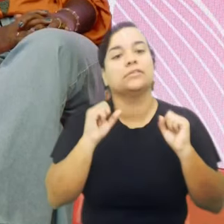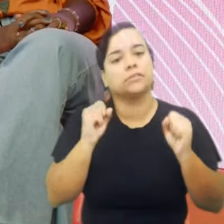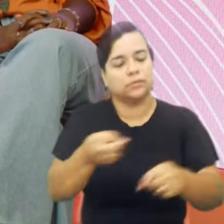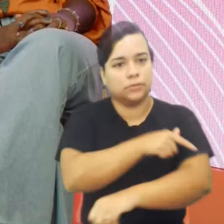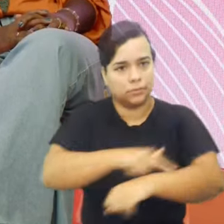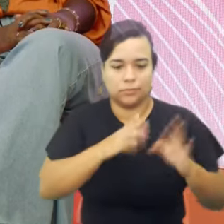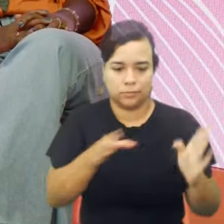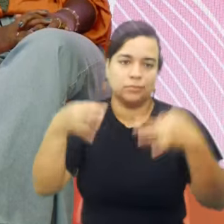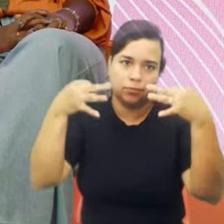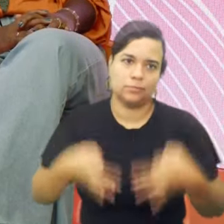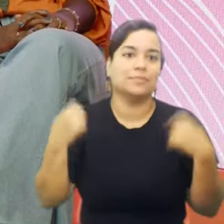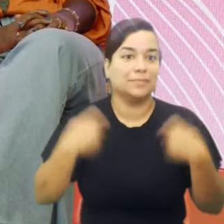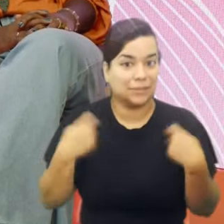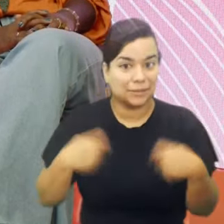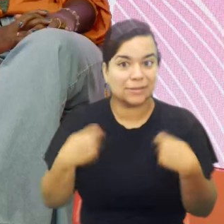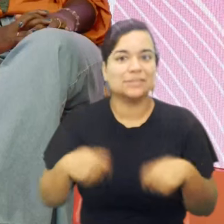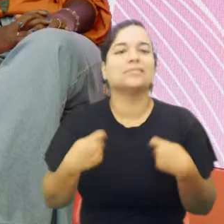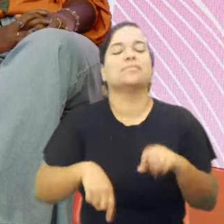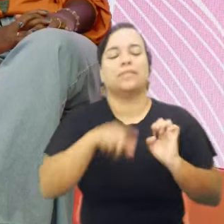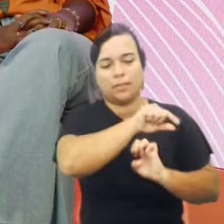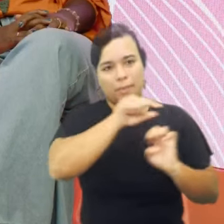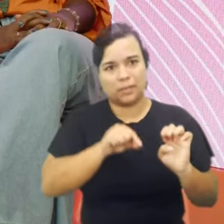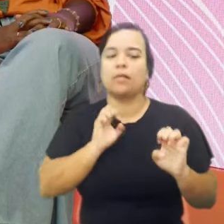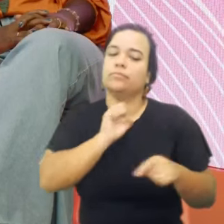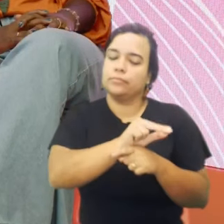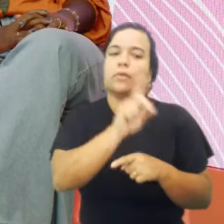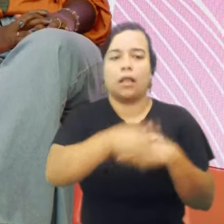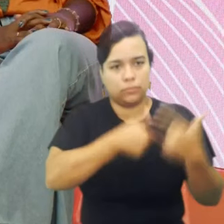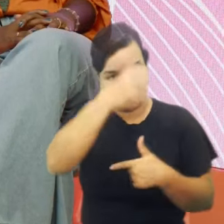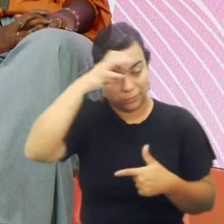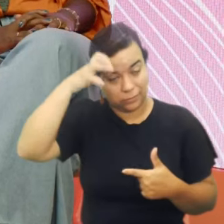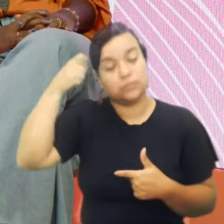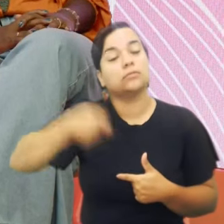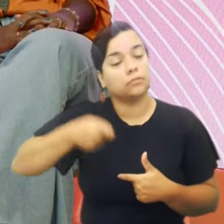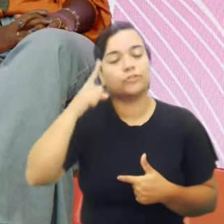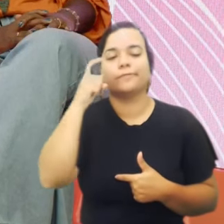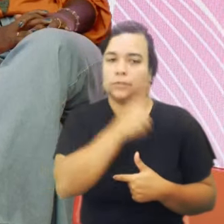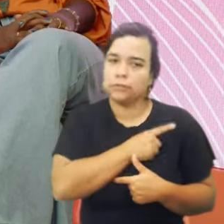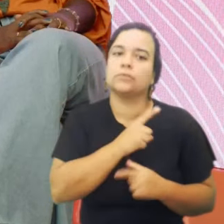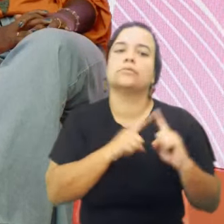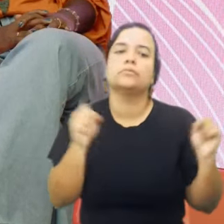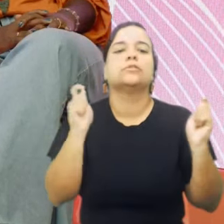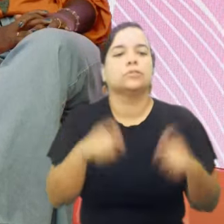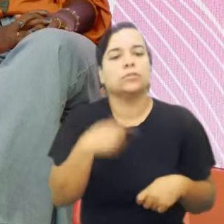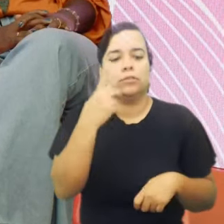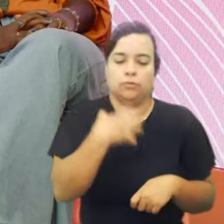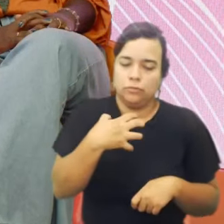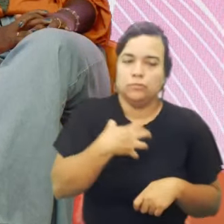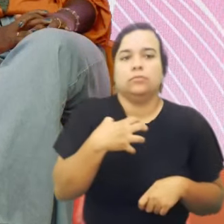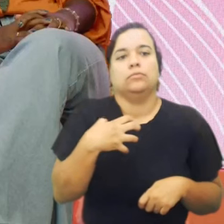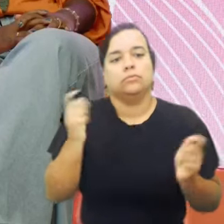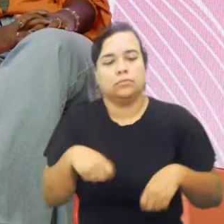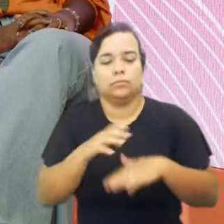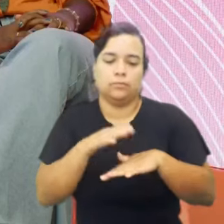esforço. Empreender é trabalhar bastante, é trabalhar duro, com essa possibilidade de fazer do seu jeito, com a sua cultura,